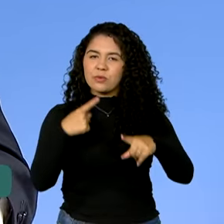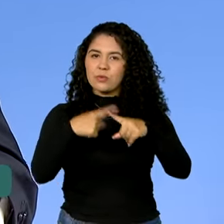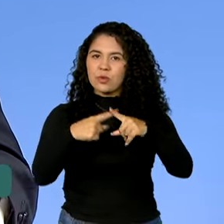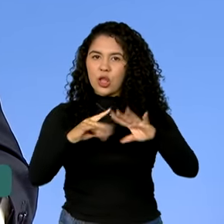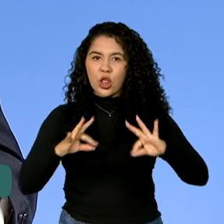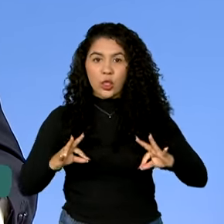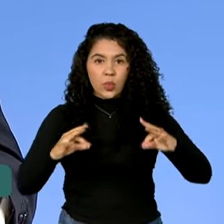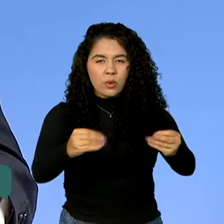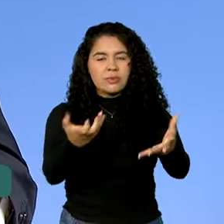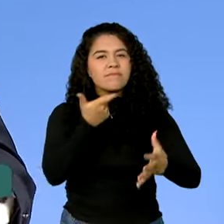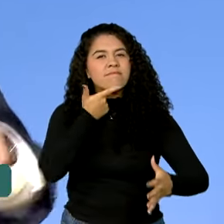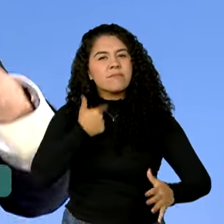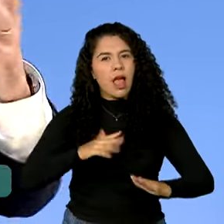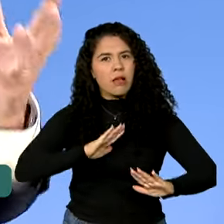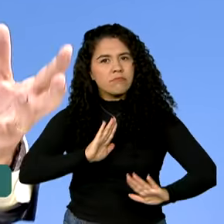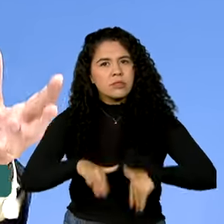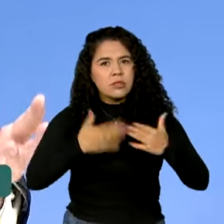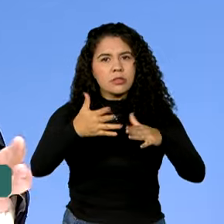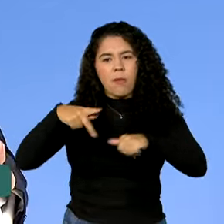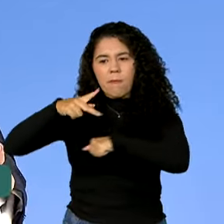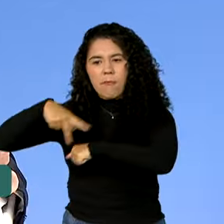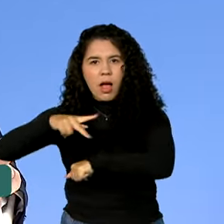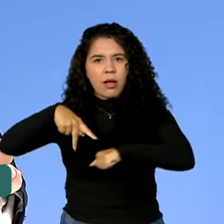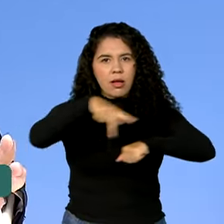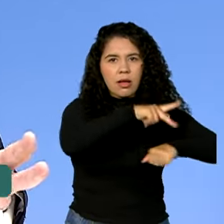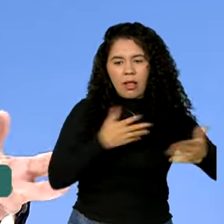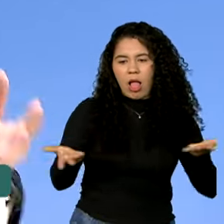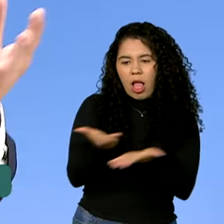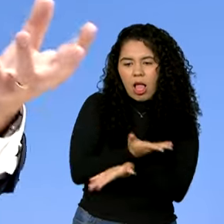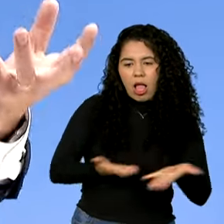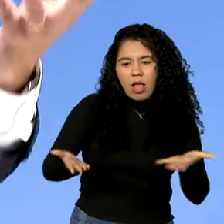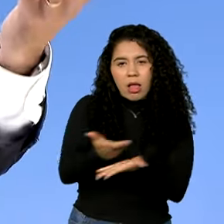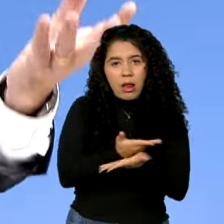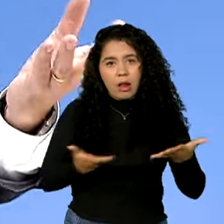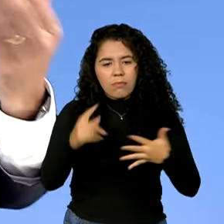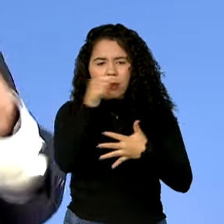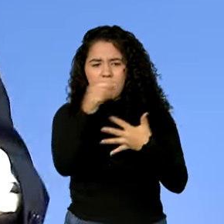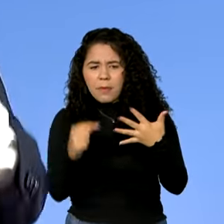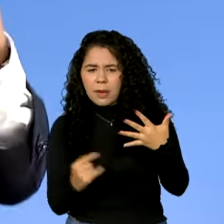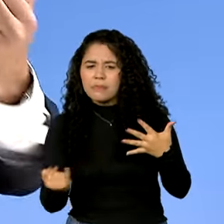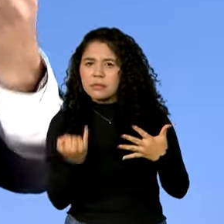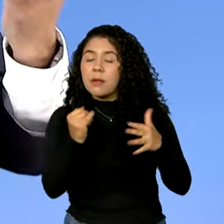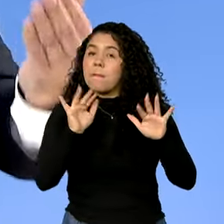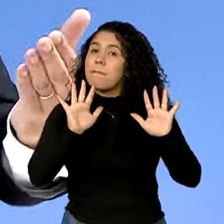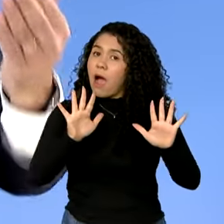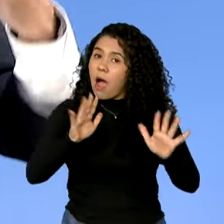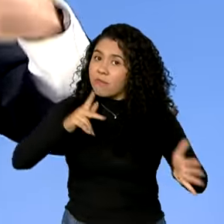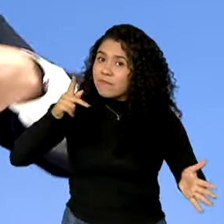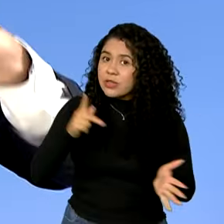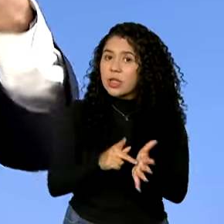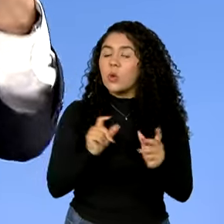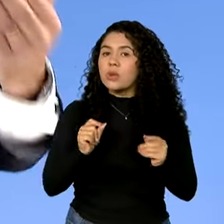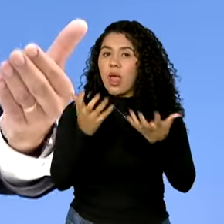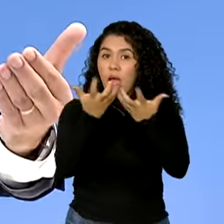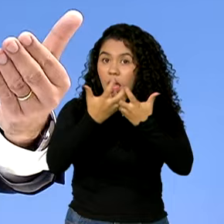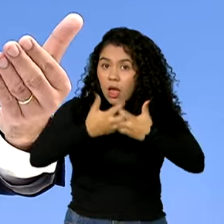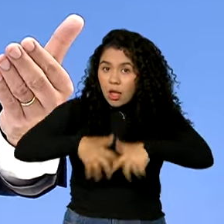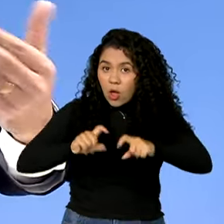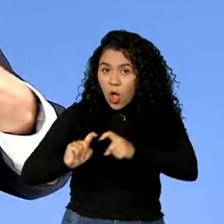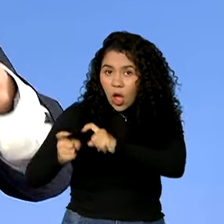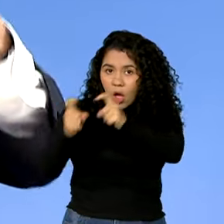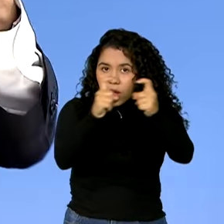avançar no multilateralismo, tem essa e essa dimensão que são importantes, mas é verdade que na parte de governança ainda